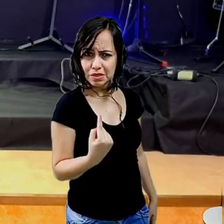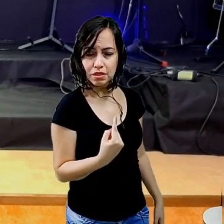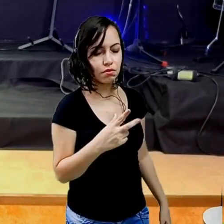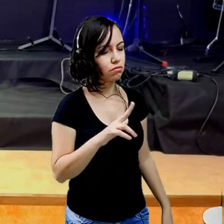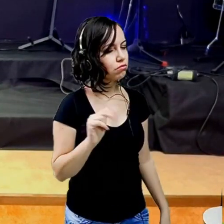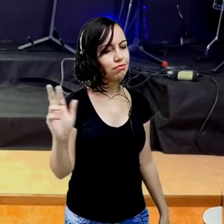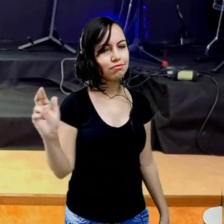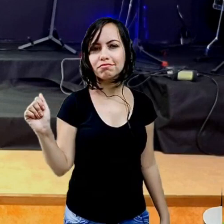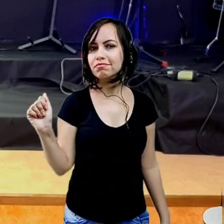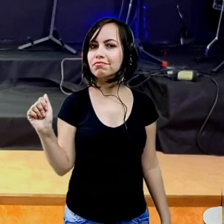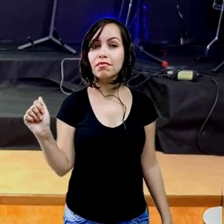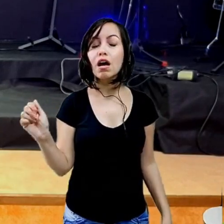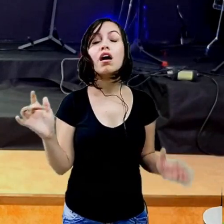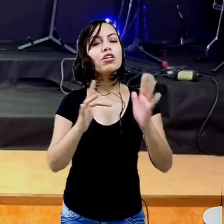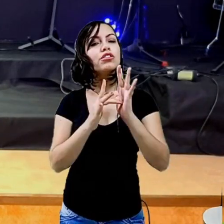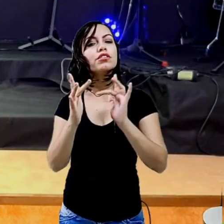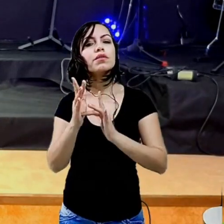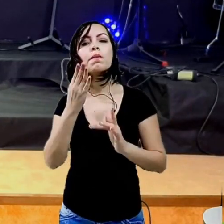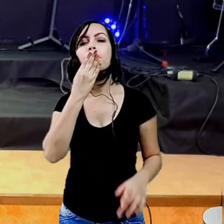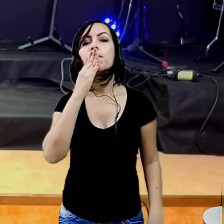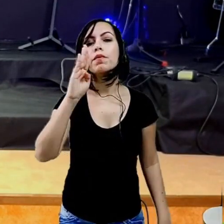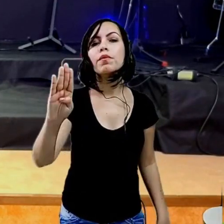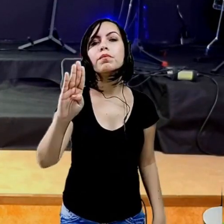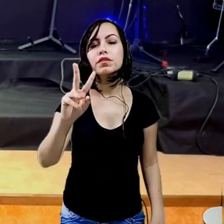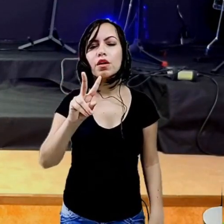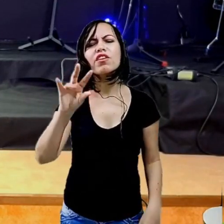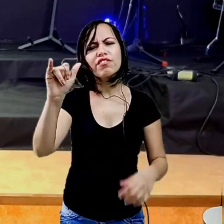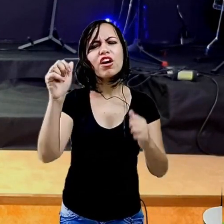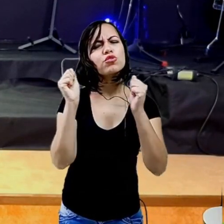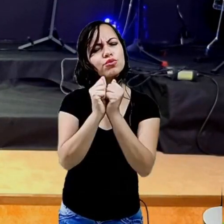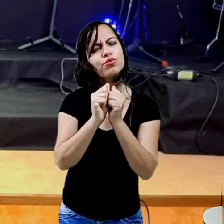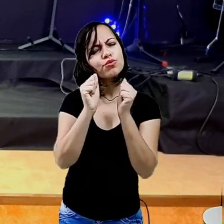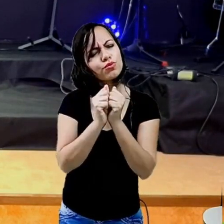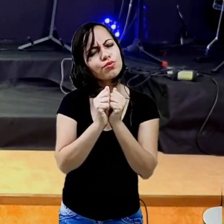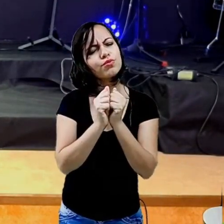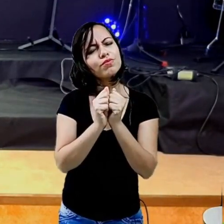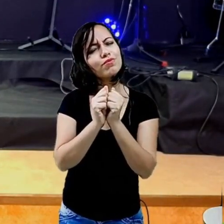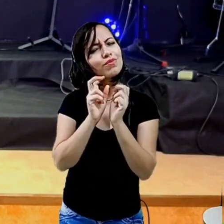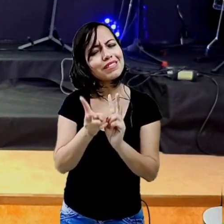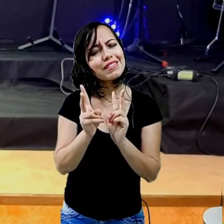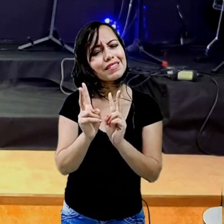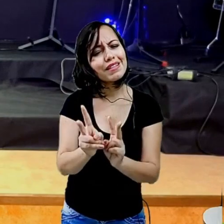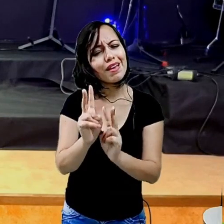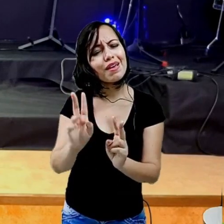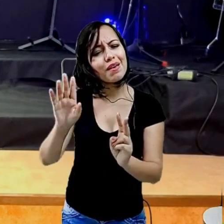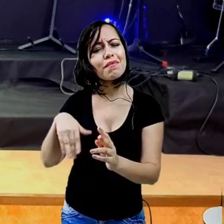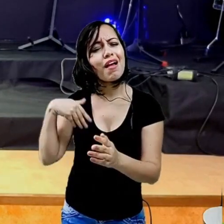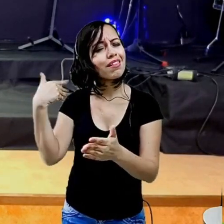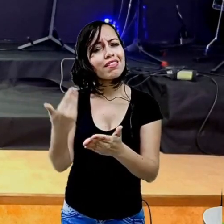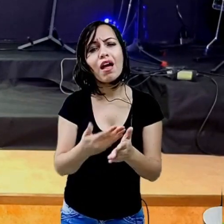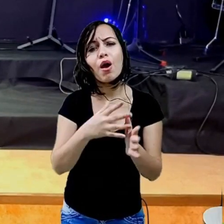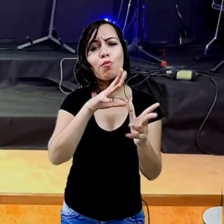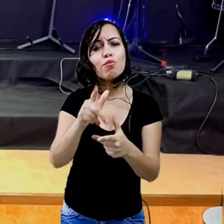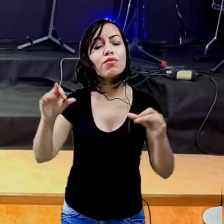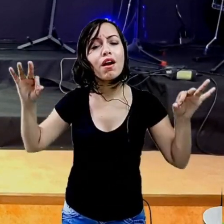nossas vidas. Jesus prometeu que está com a gente todos os dias até a consumação dos séculos. Olha